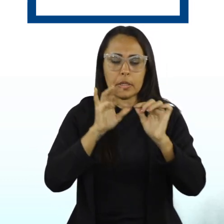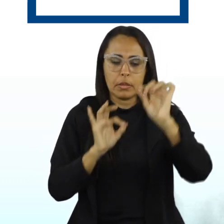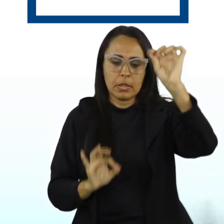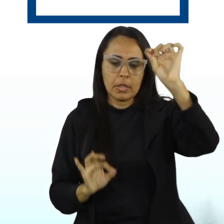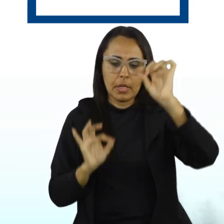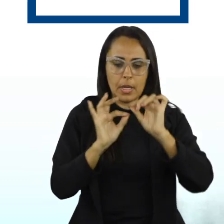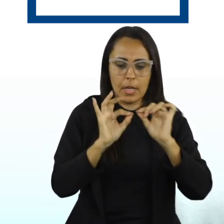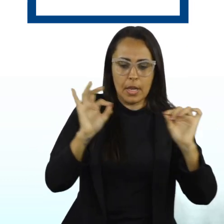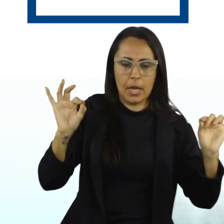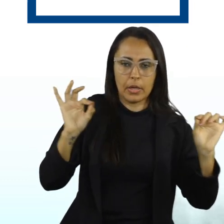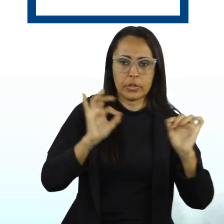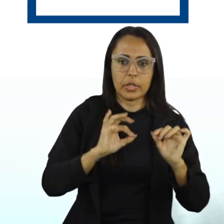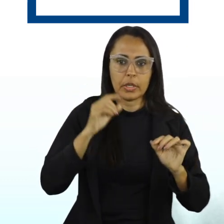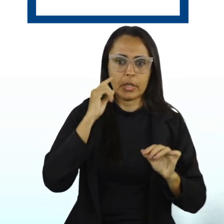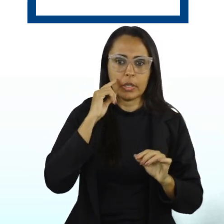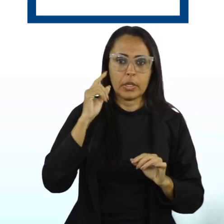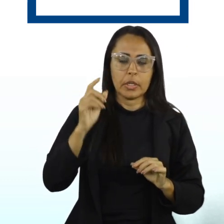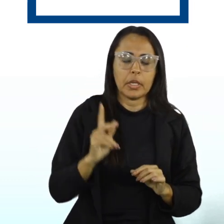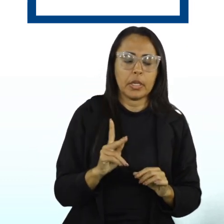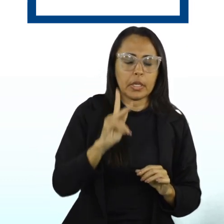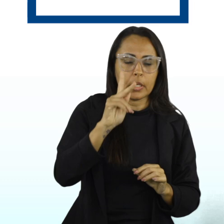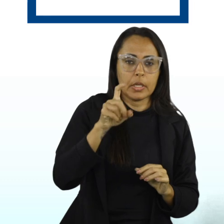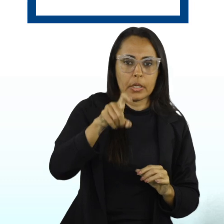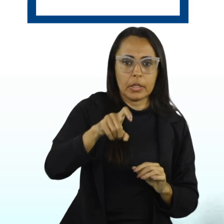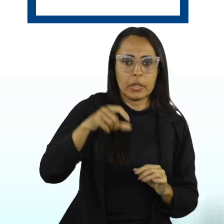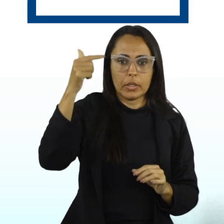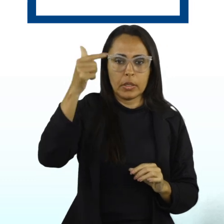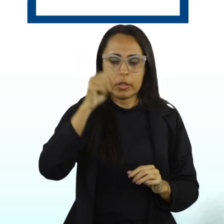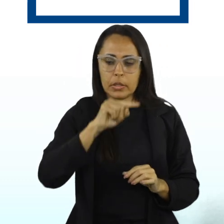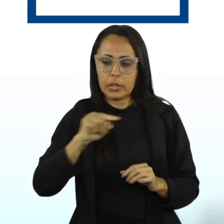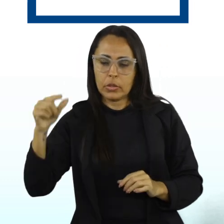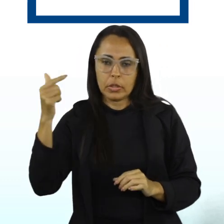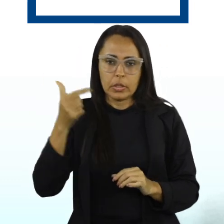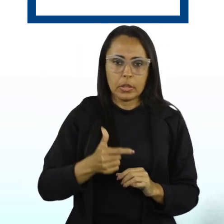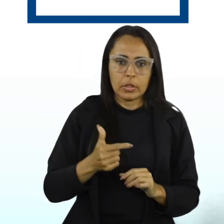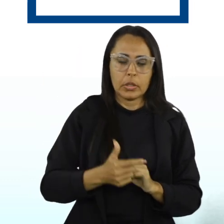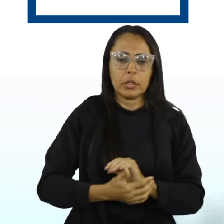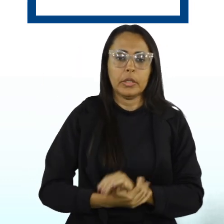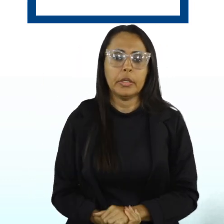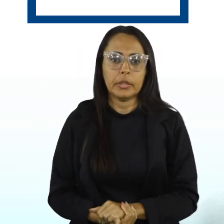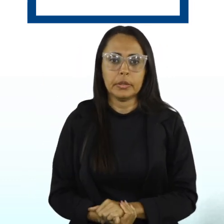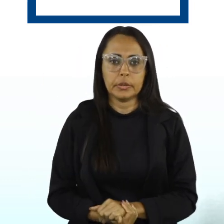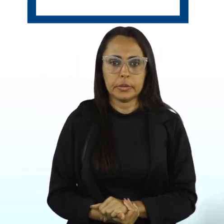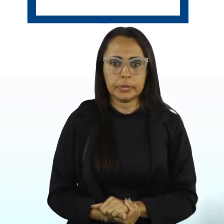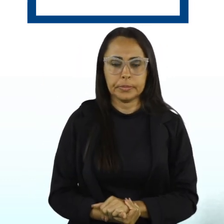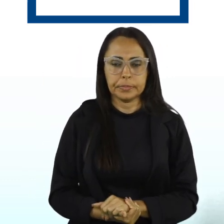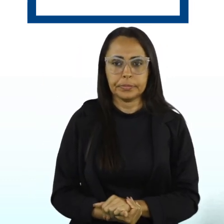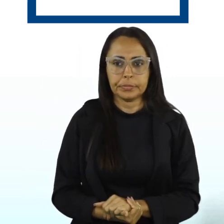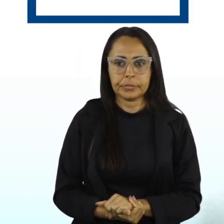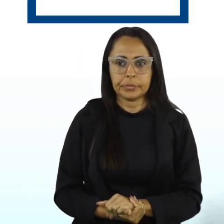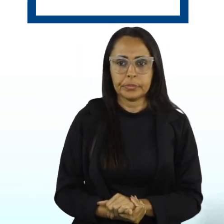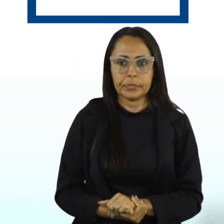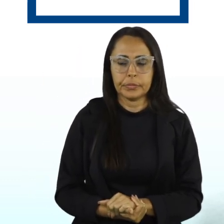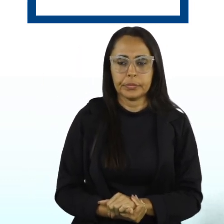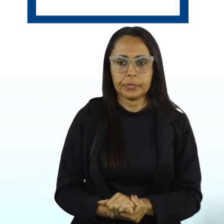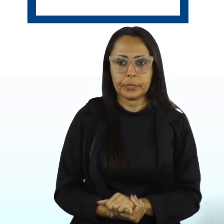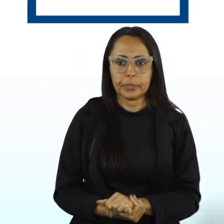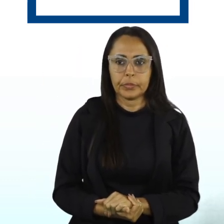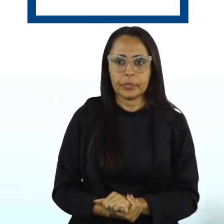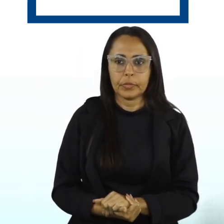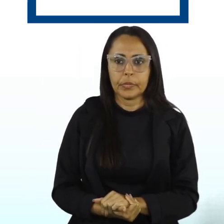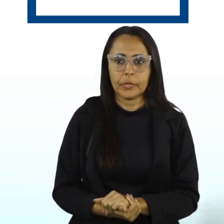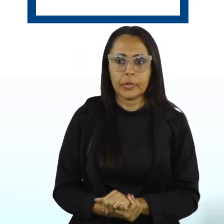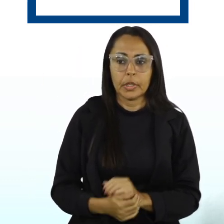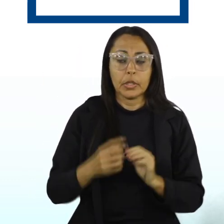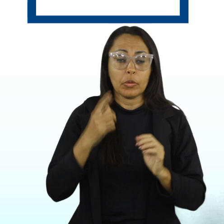elástica, kx ao quadrado sobre 2. Então, a energia mecânica inicial é mgh mais kx ao quadrado sobre